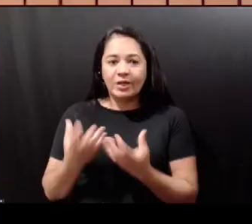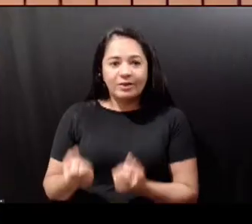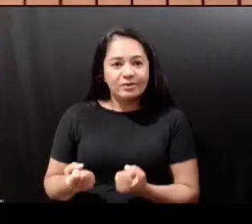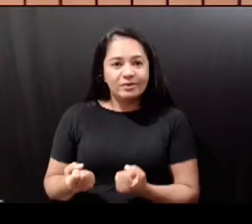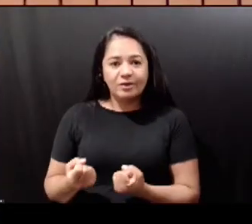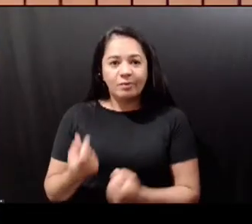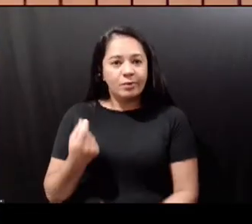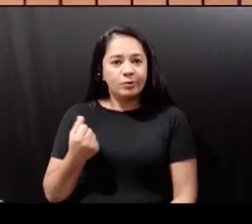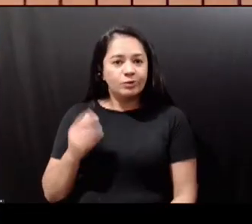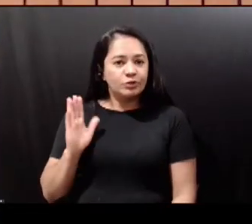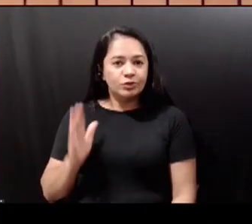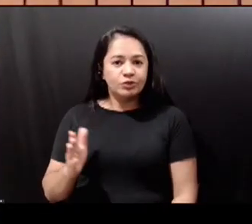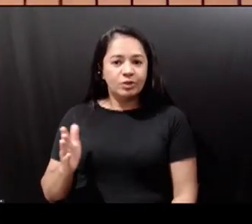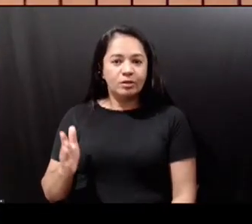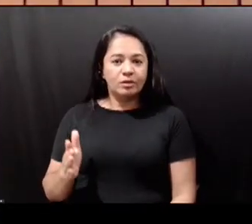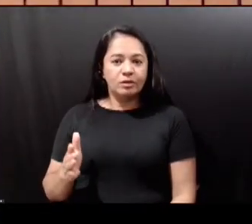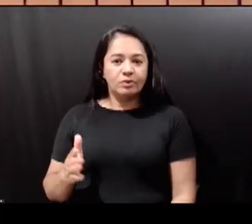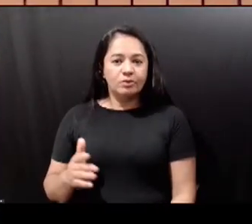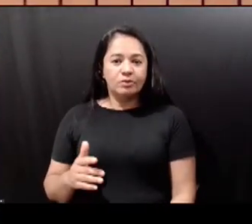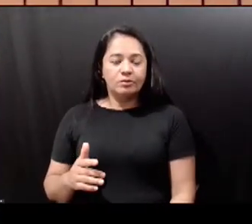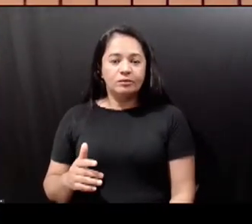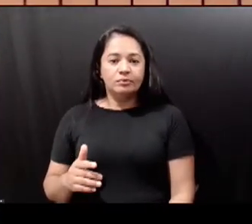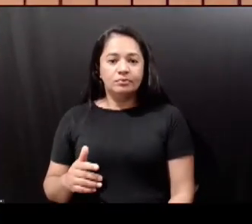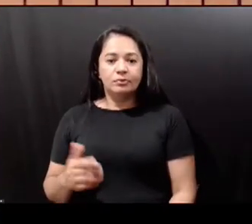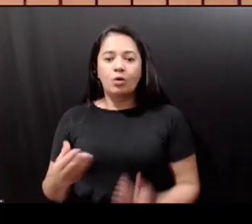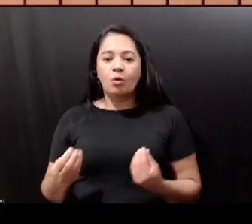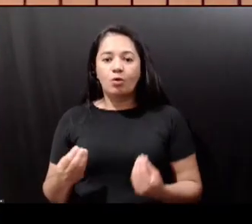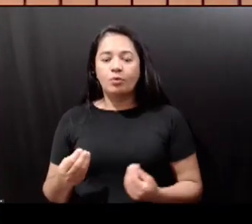quem colocou o crédito, então eu sou contra